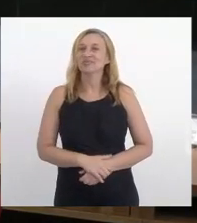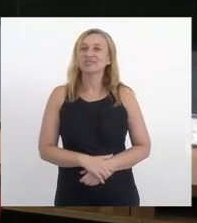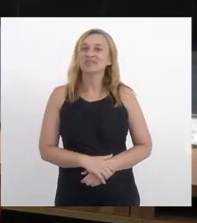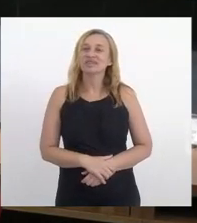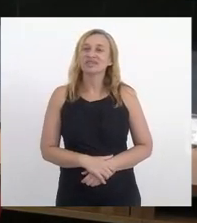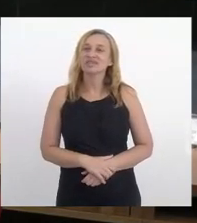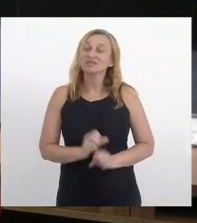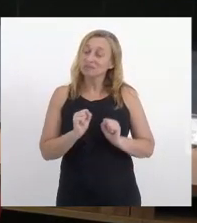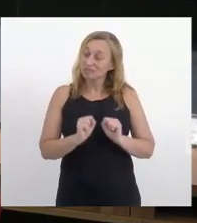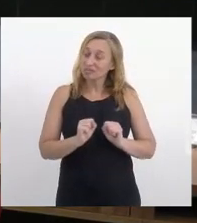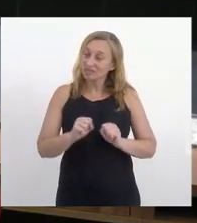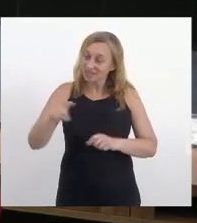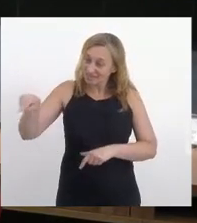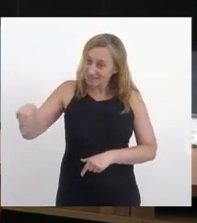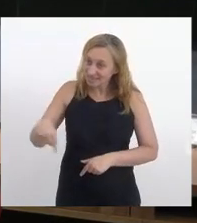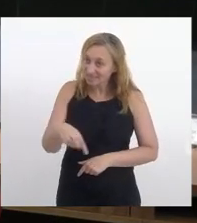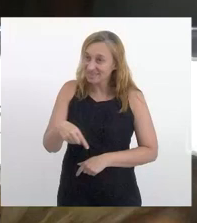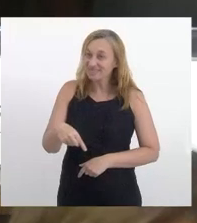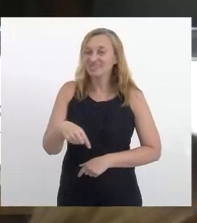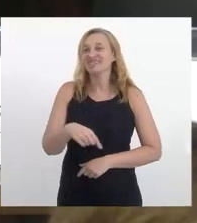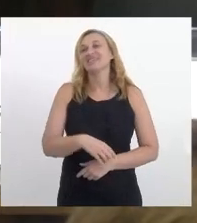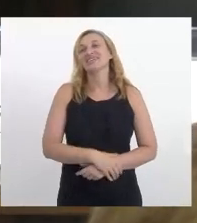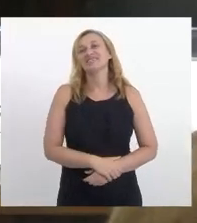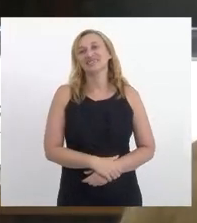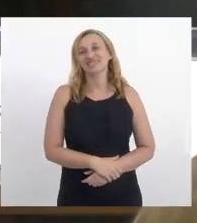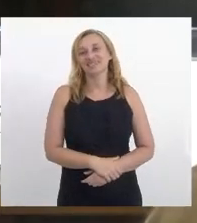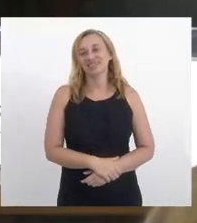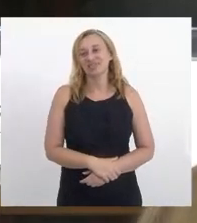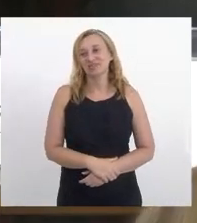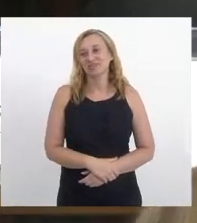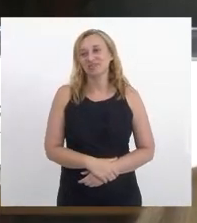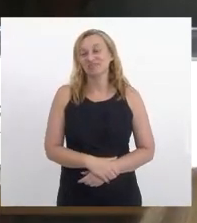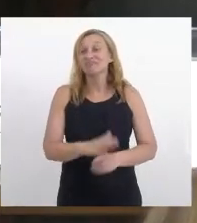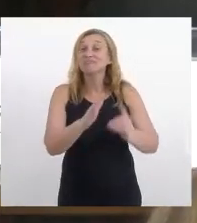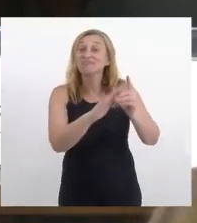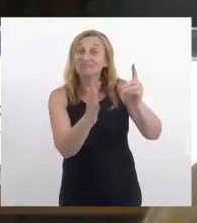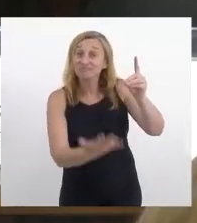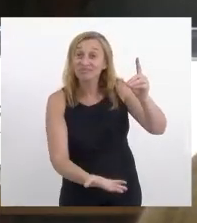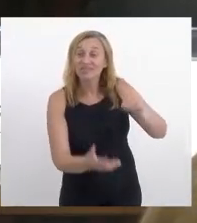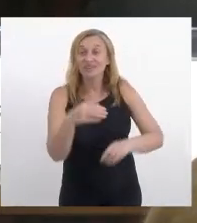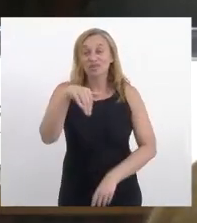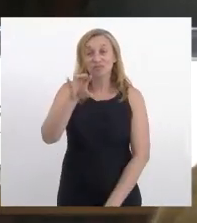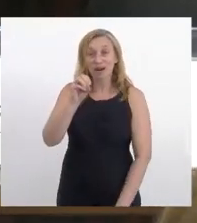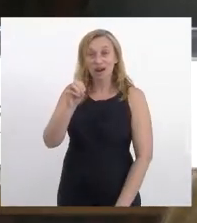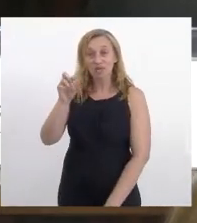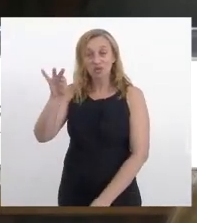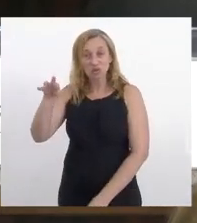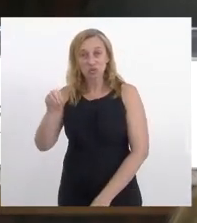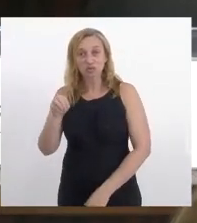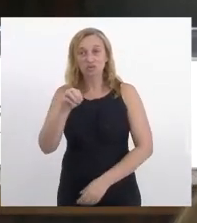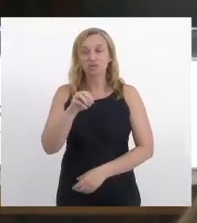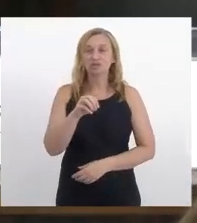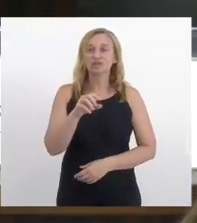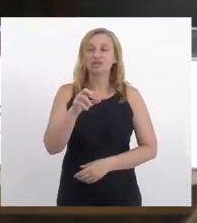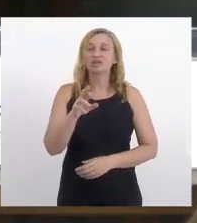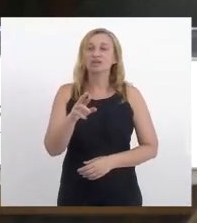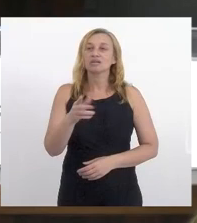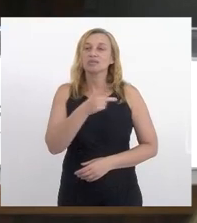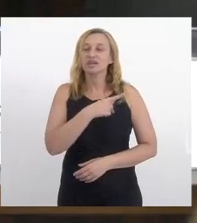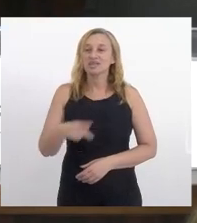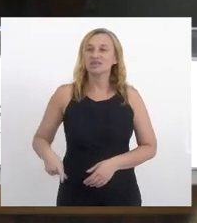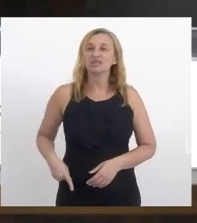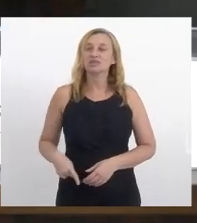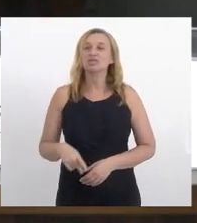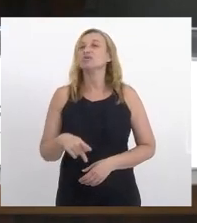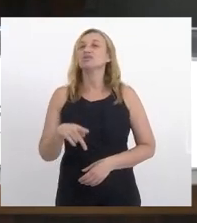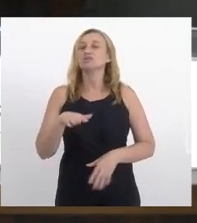para que possa descer aqui ao plenário e os homenageados Marco Antônio Xavier, presidente do movimento Banda